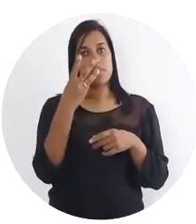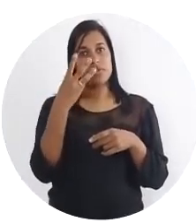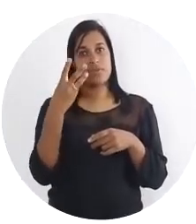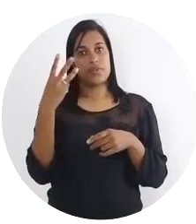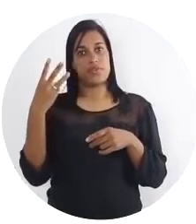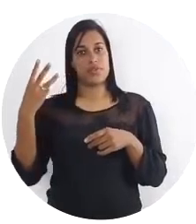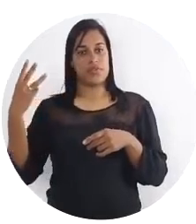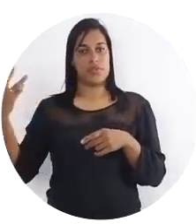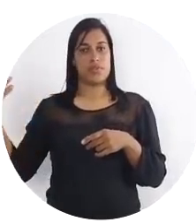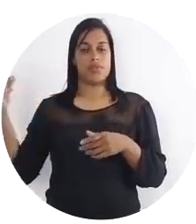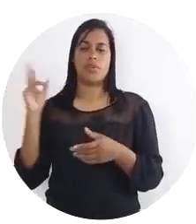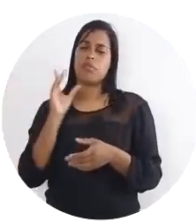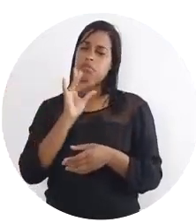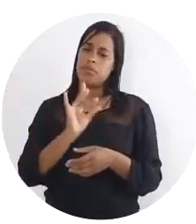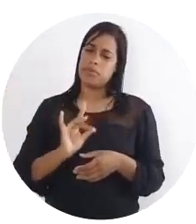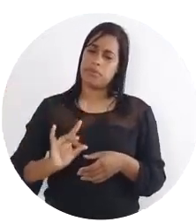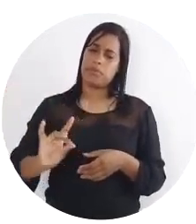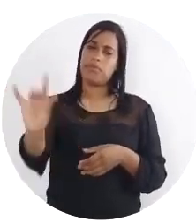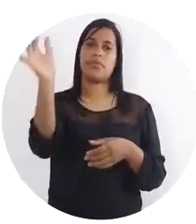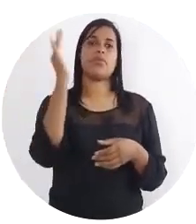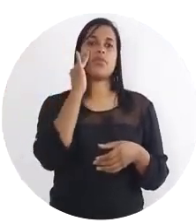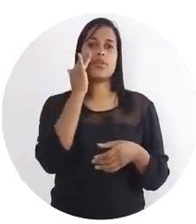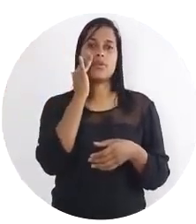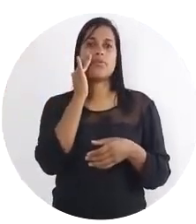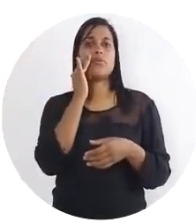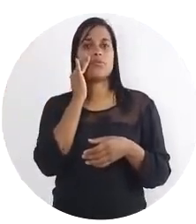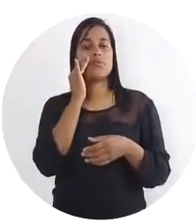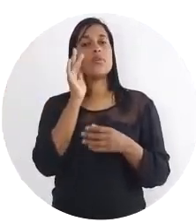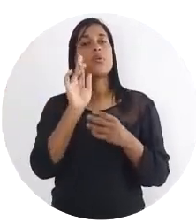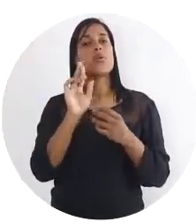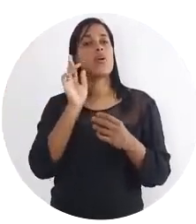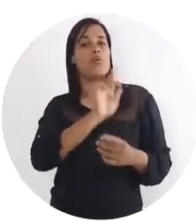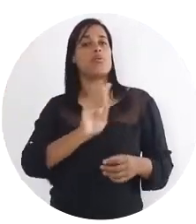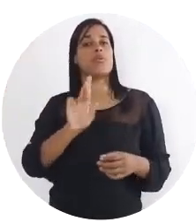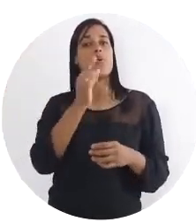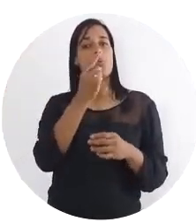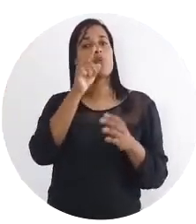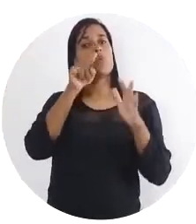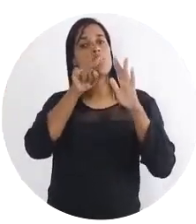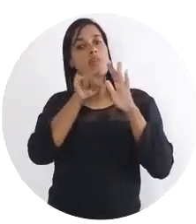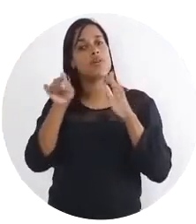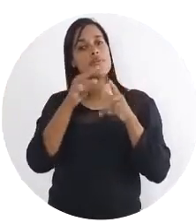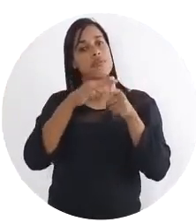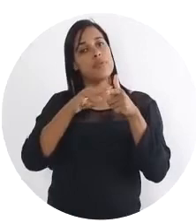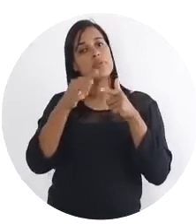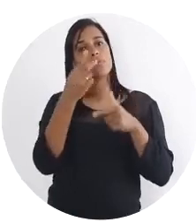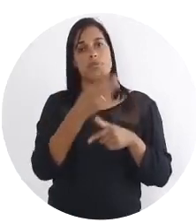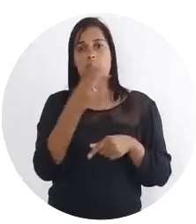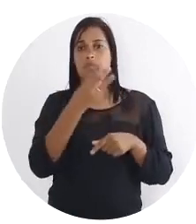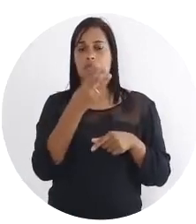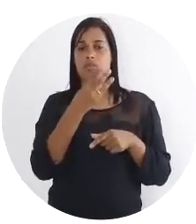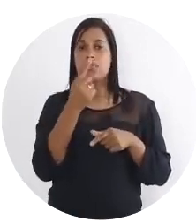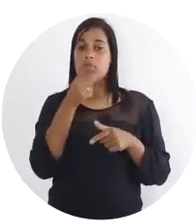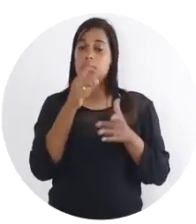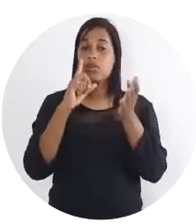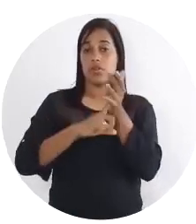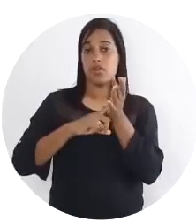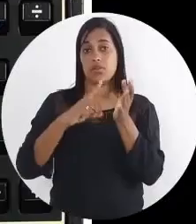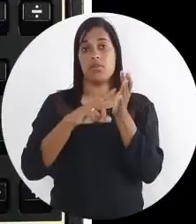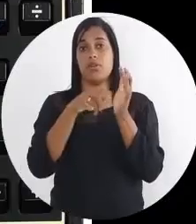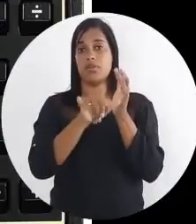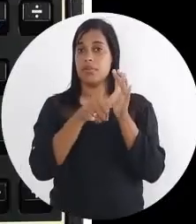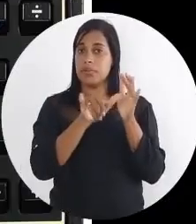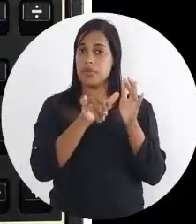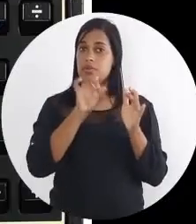0,33333 infinitamente, que corresponde ao valor de 1 dividido por 3. Na sequência, você pressiona a tecla